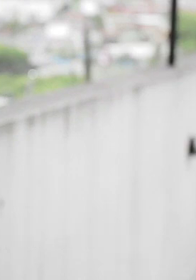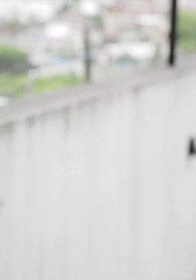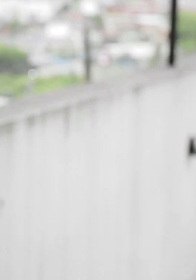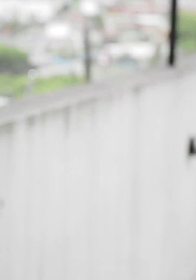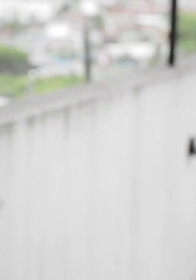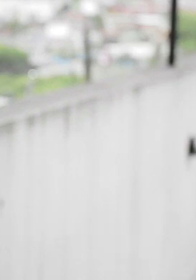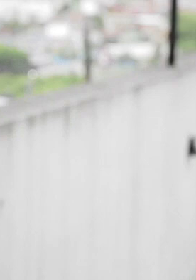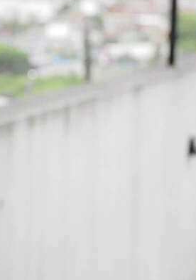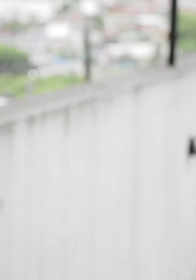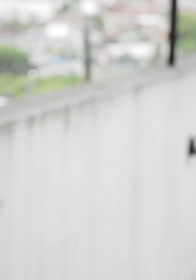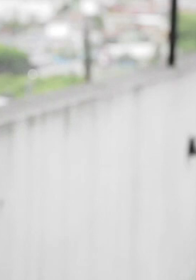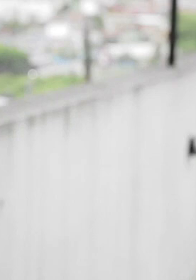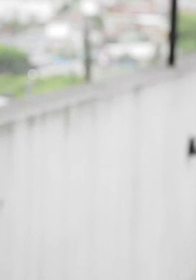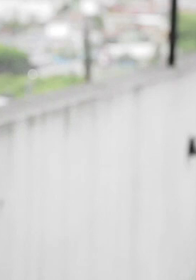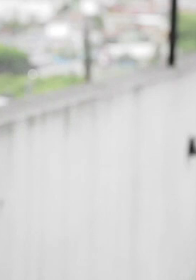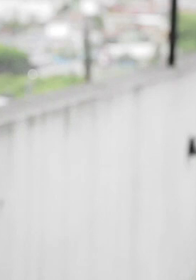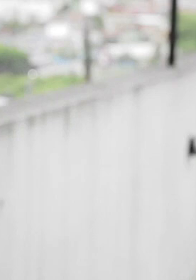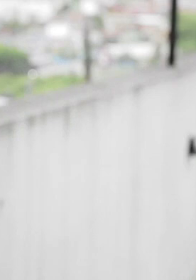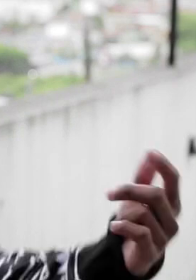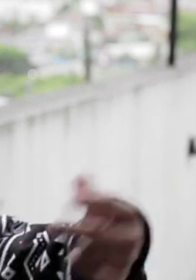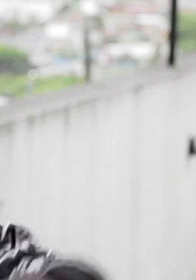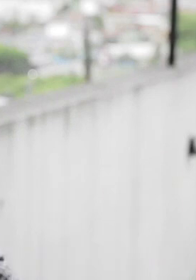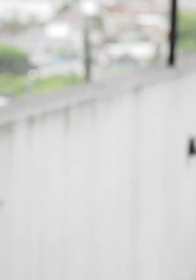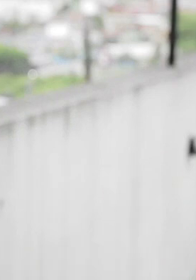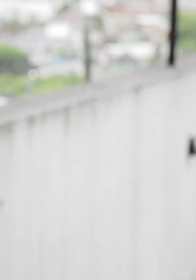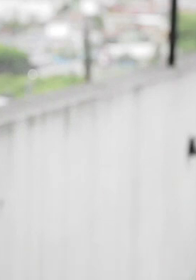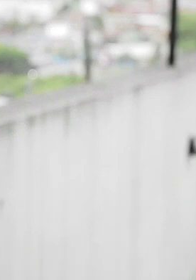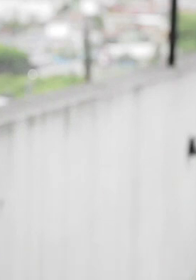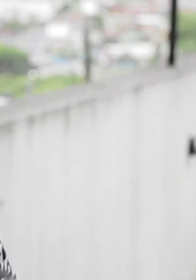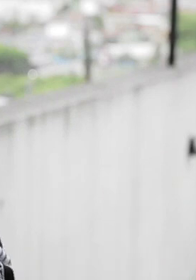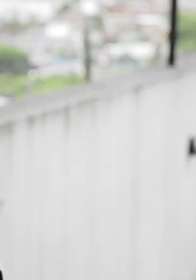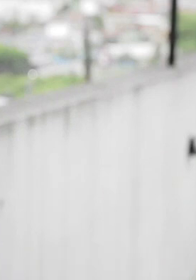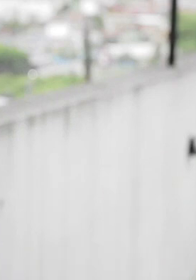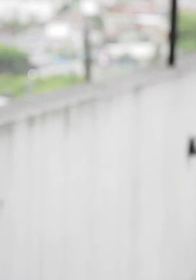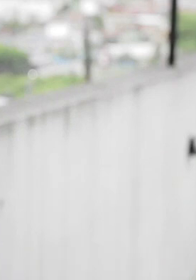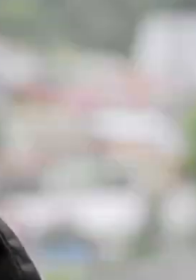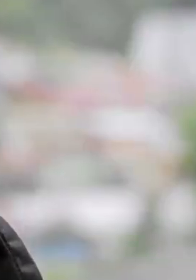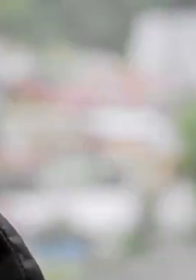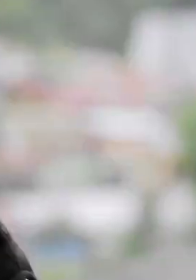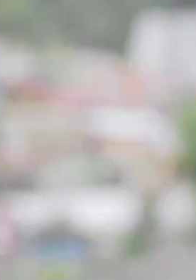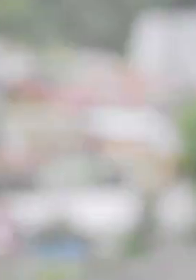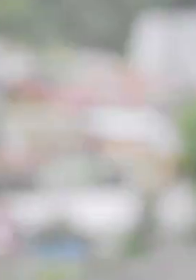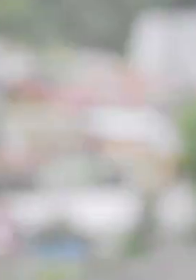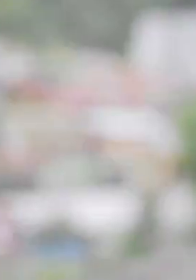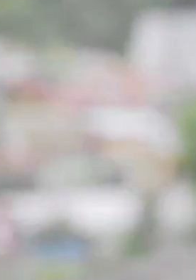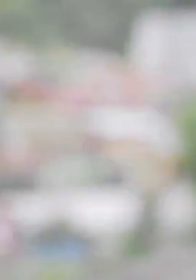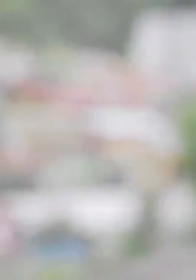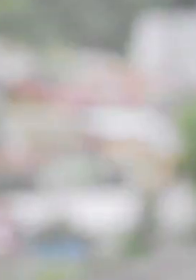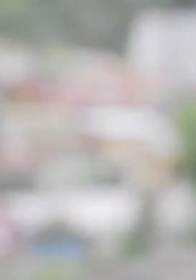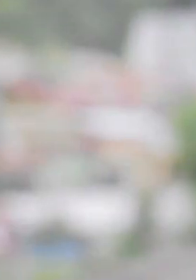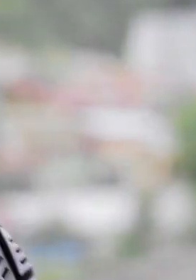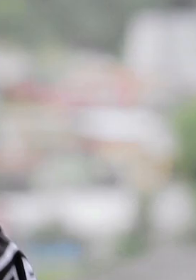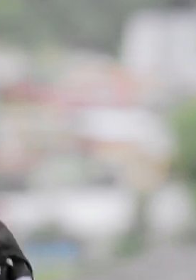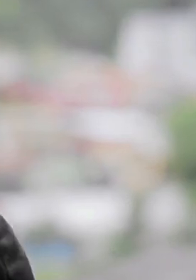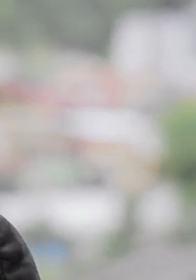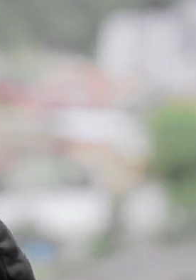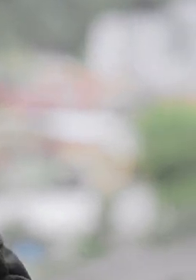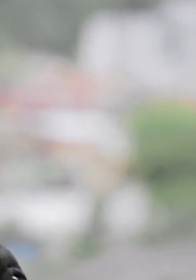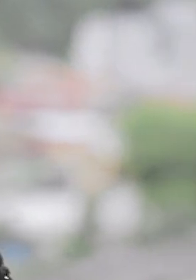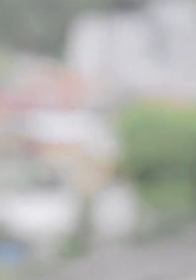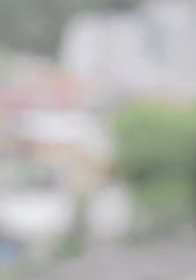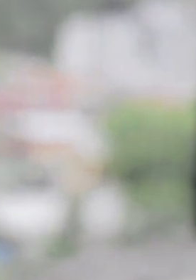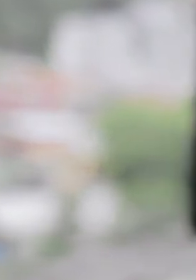homem negro é o homem escravo, é o homem fortão, é o homem que constrói cafezais e